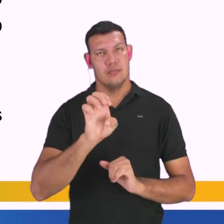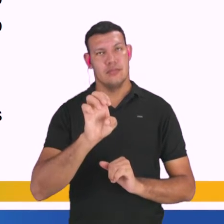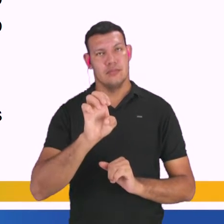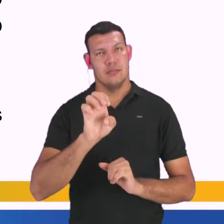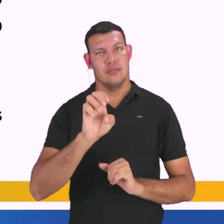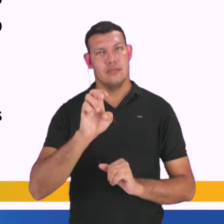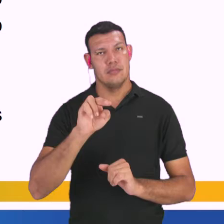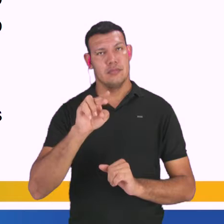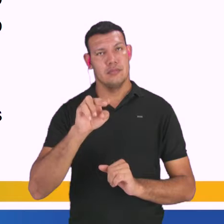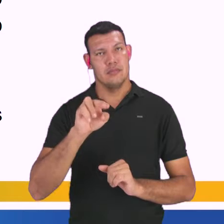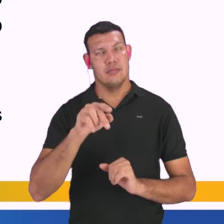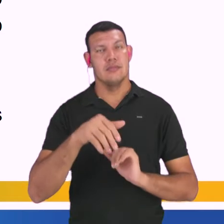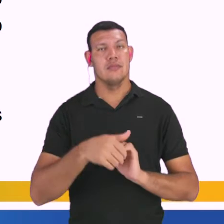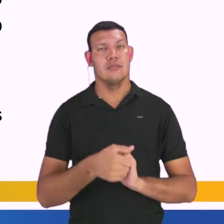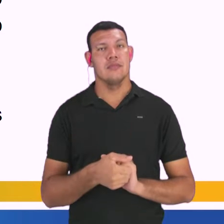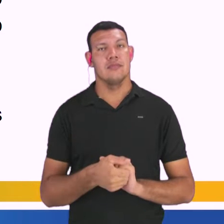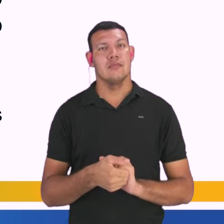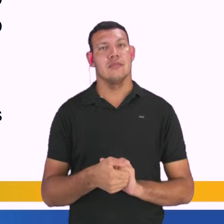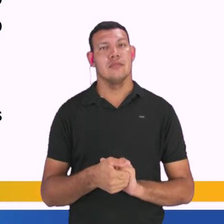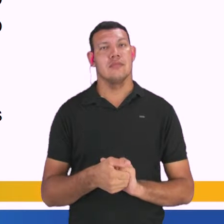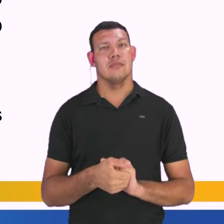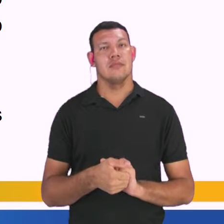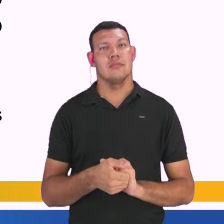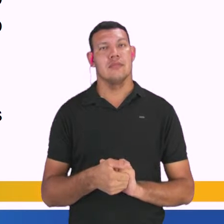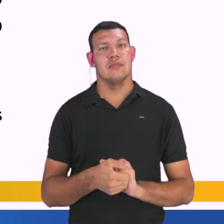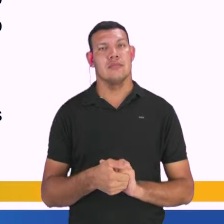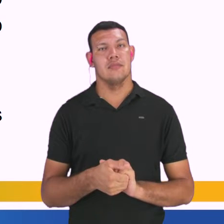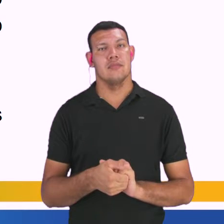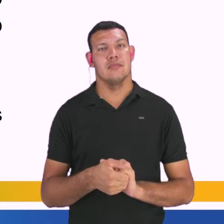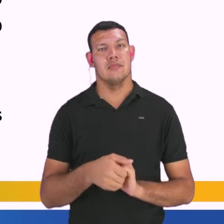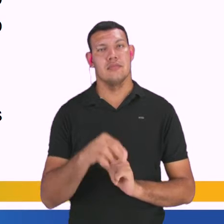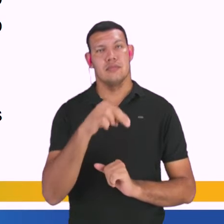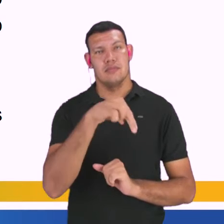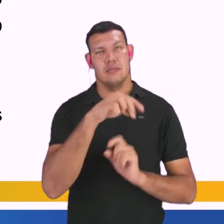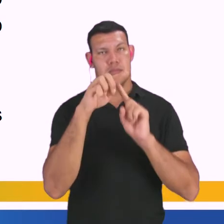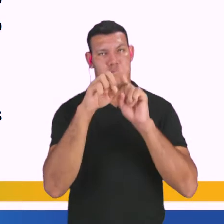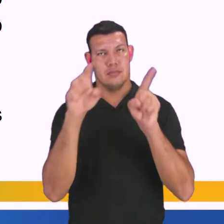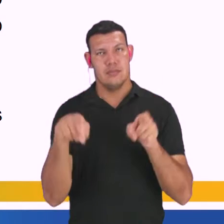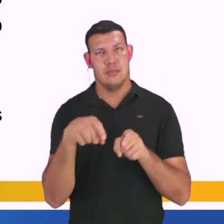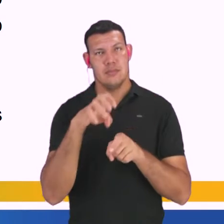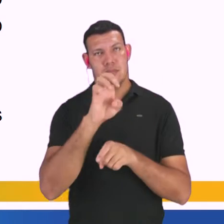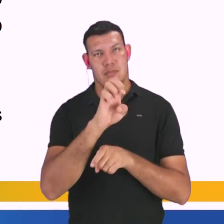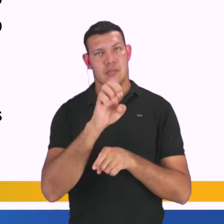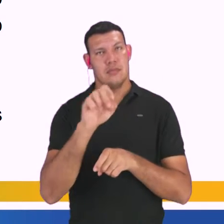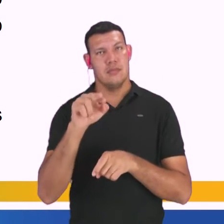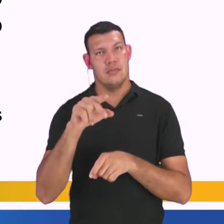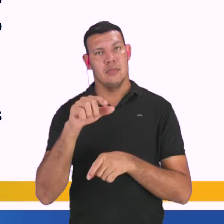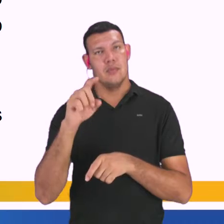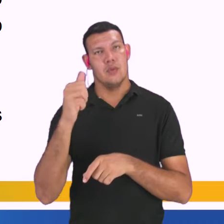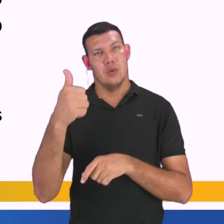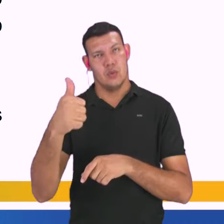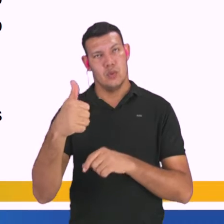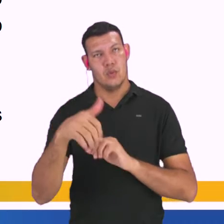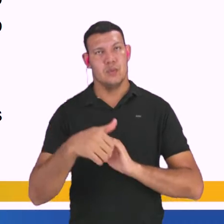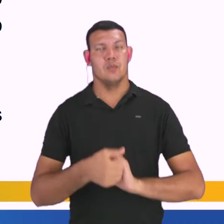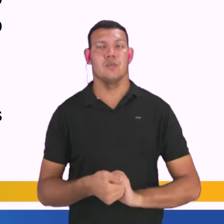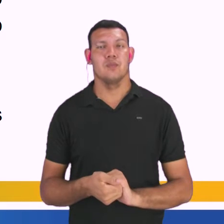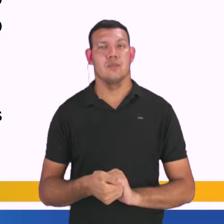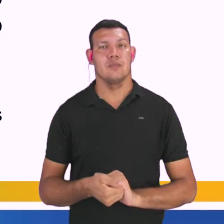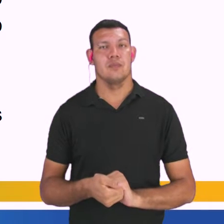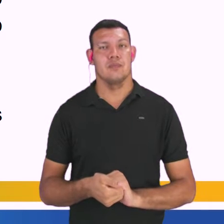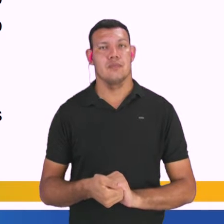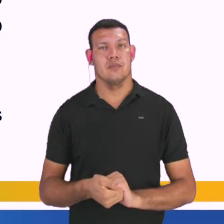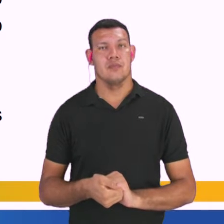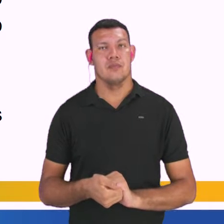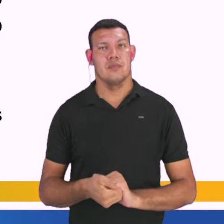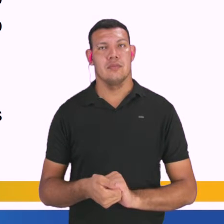igual aí entre chave você vai ter aí o evento nesse caso caro e o seu número